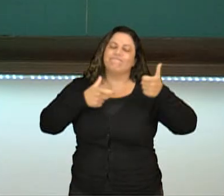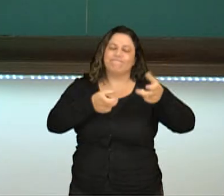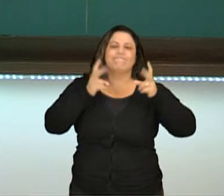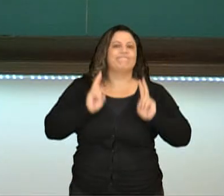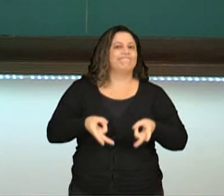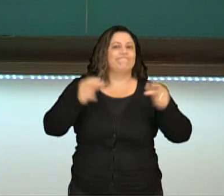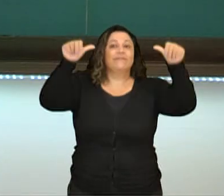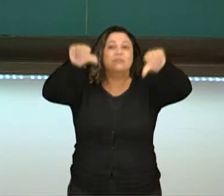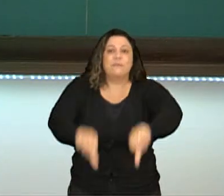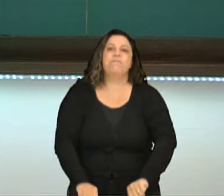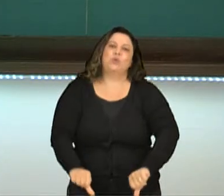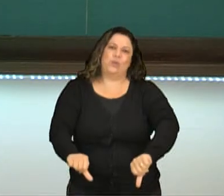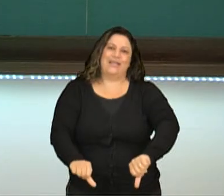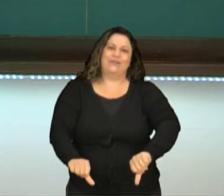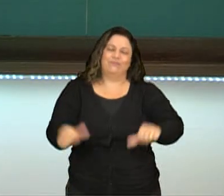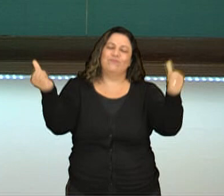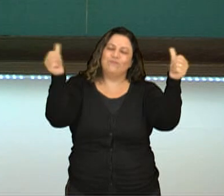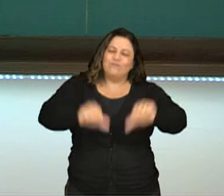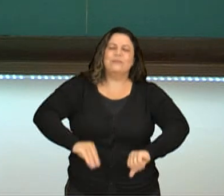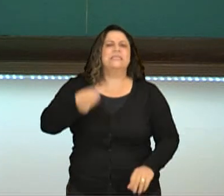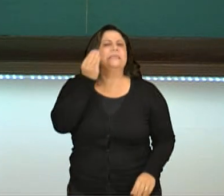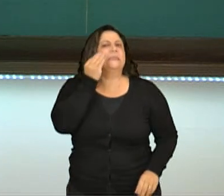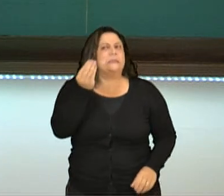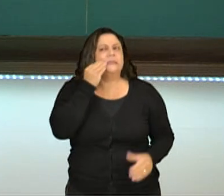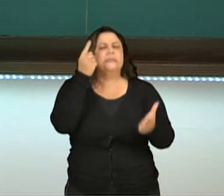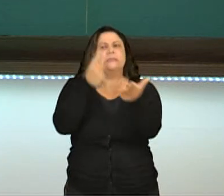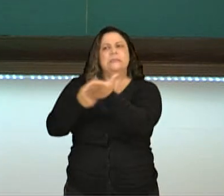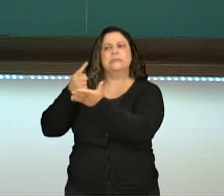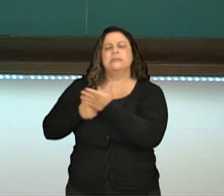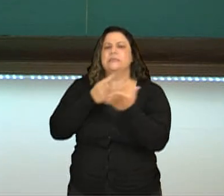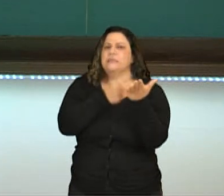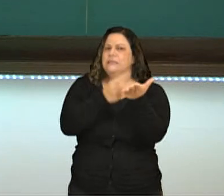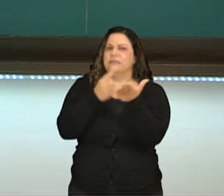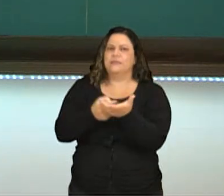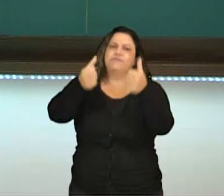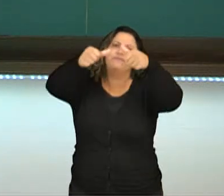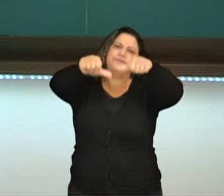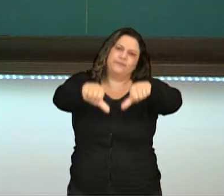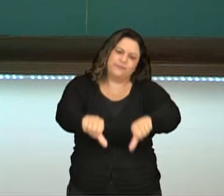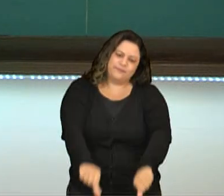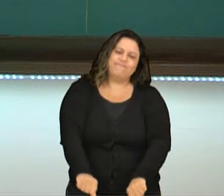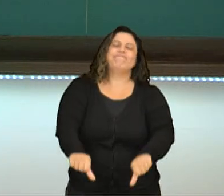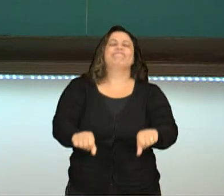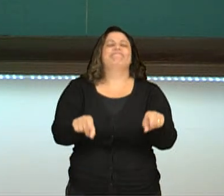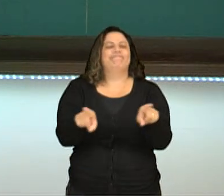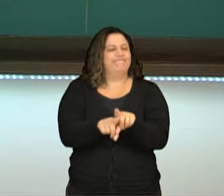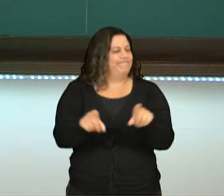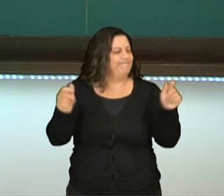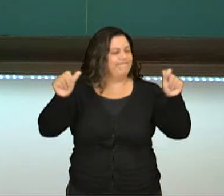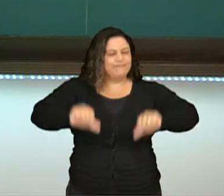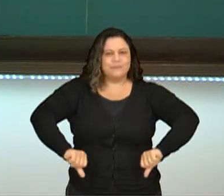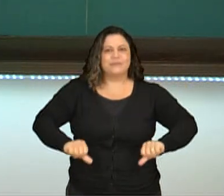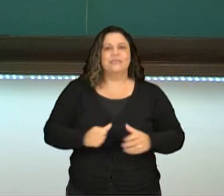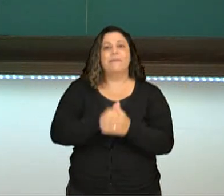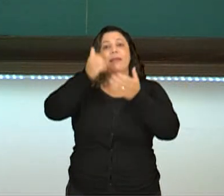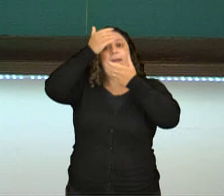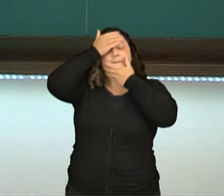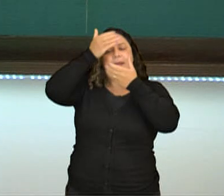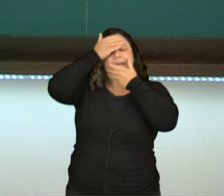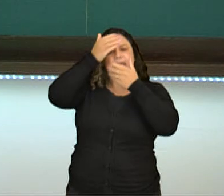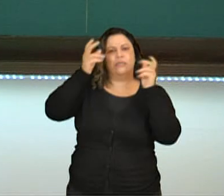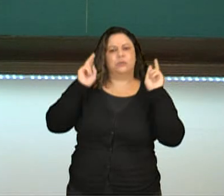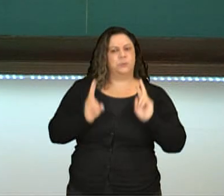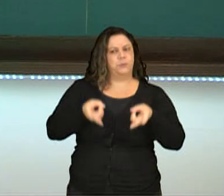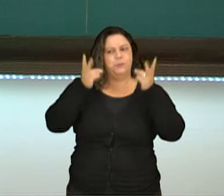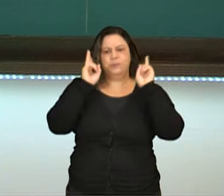só pioraram desde então. Houve tentativas de acordo de paz que fracassaram e ainda a questão palestina está